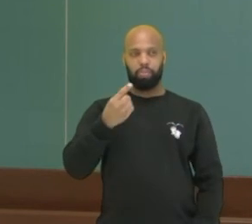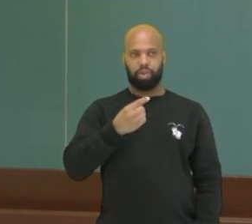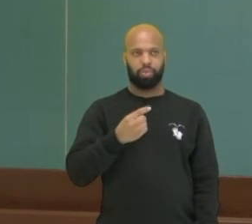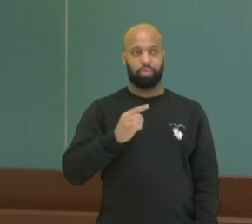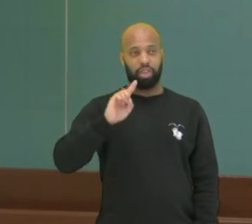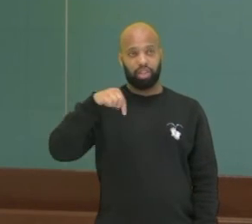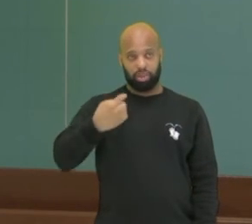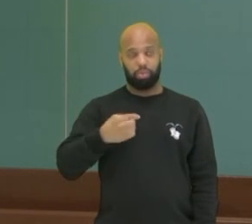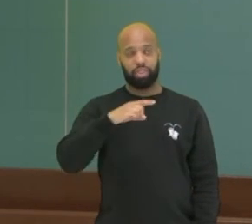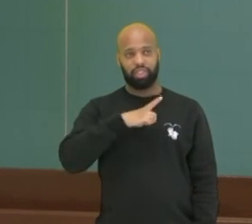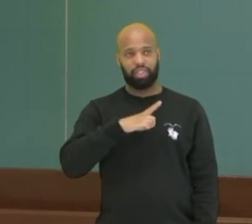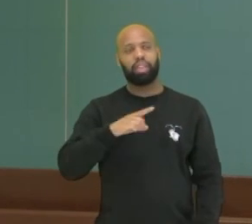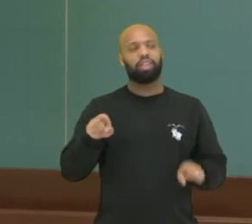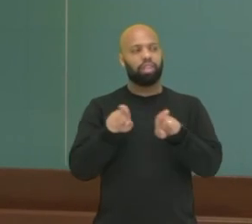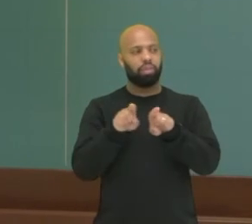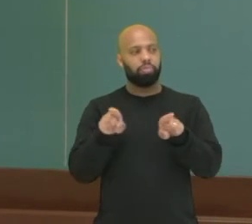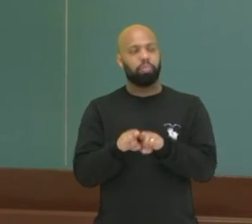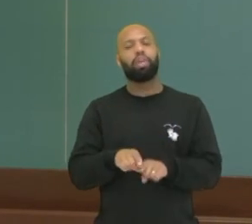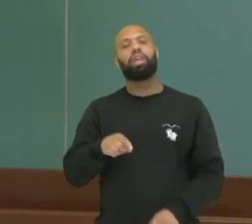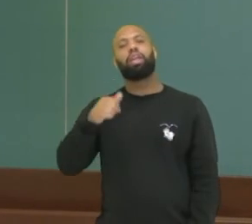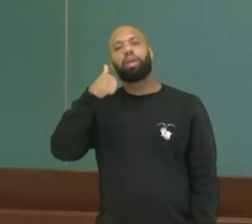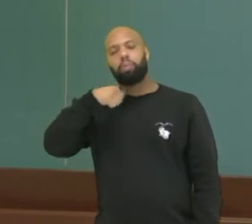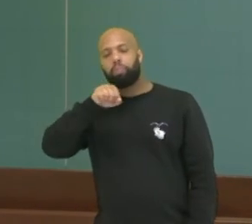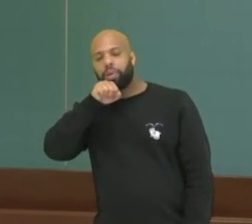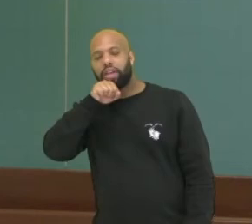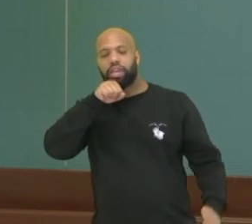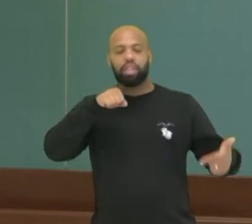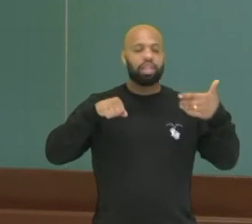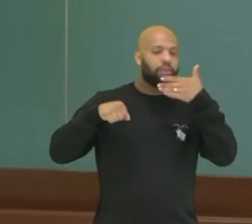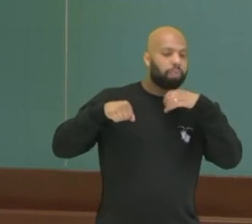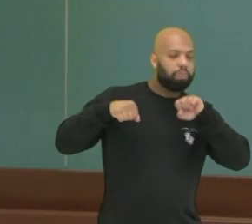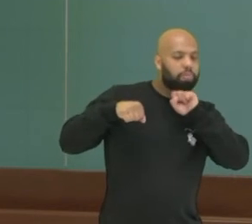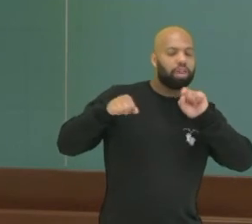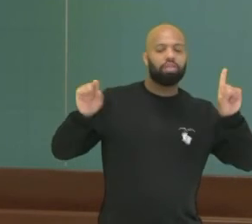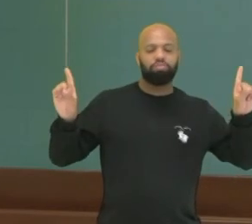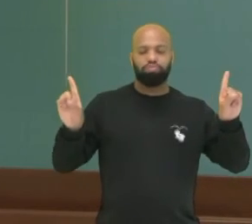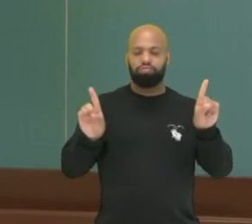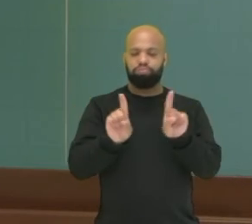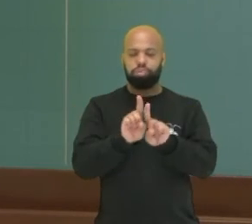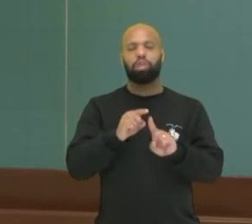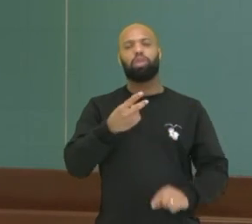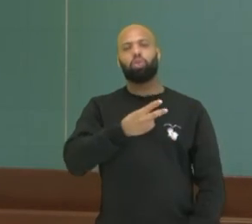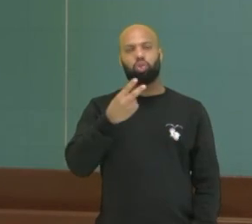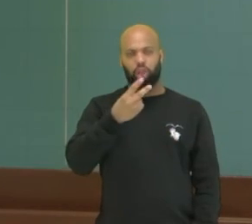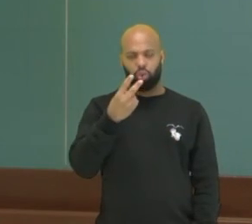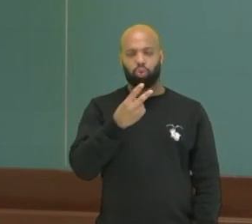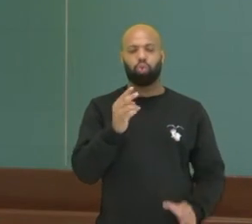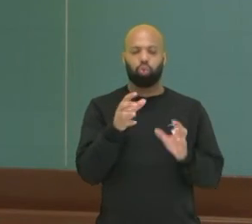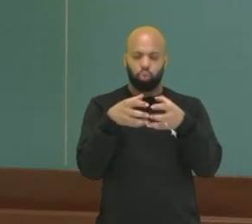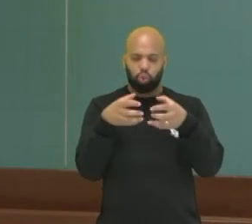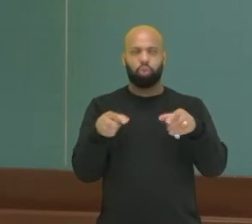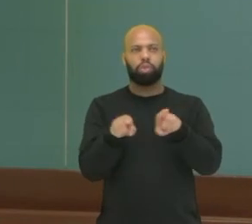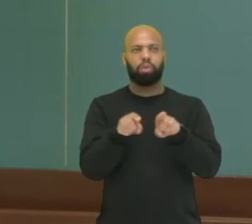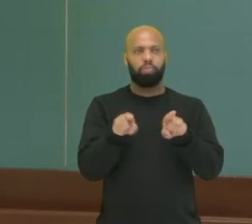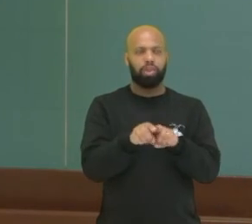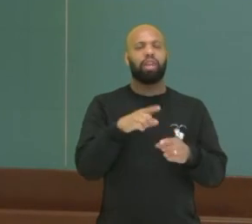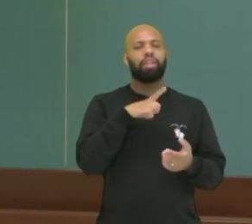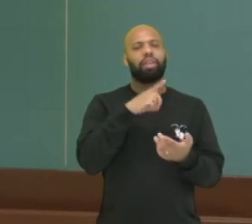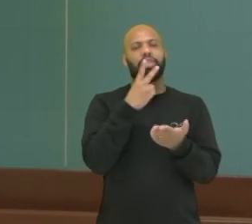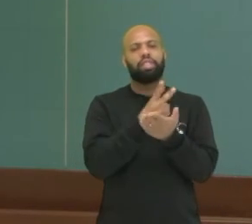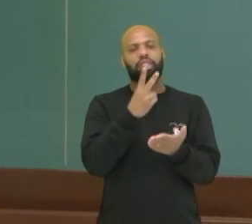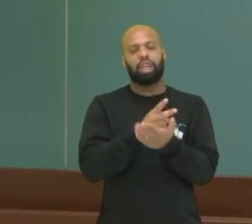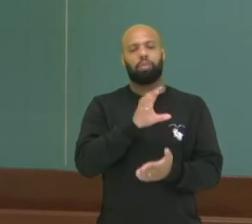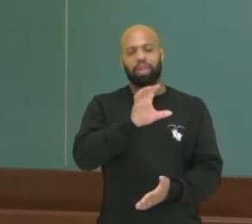Vem o cromossomo da mãe, um cromossomo do pai e formou o segundo par. E assim